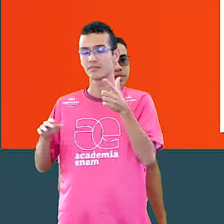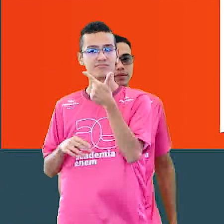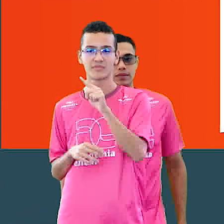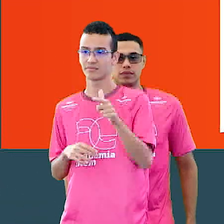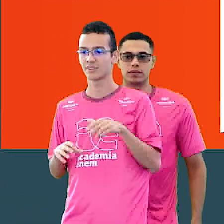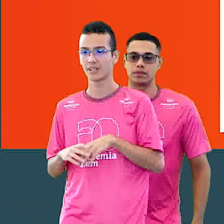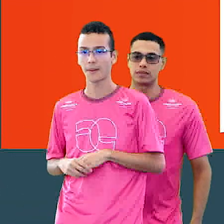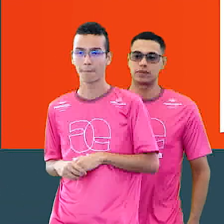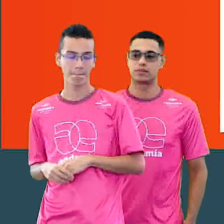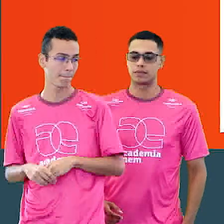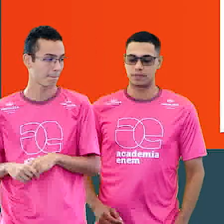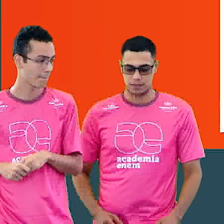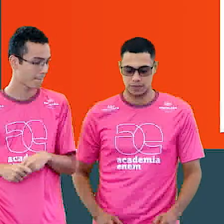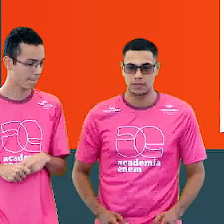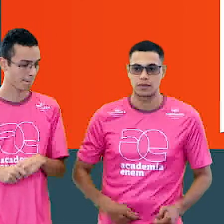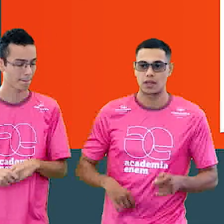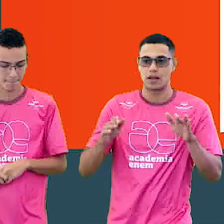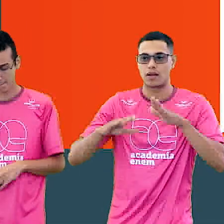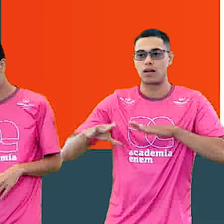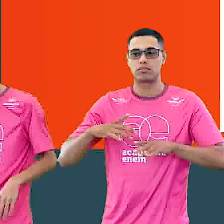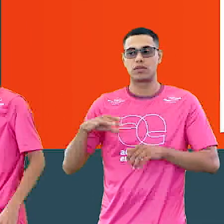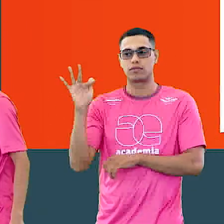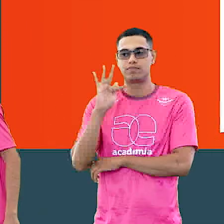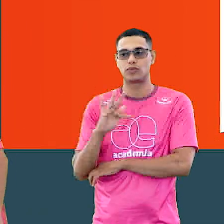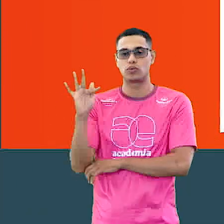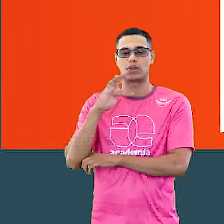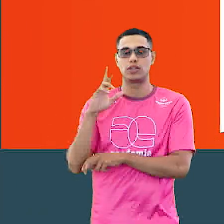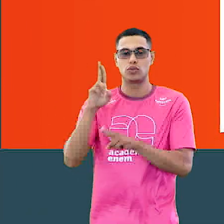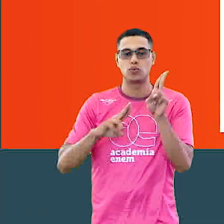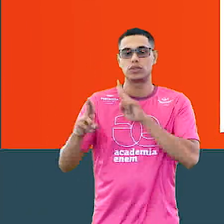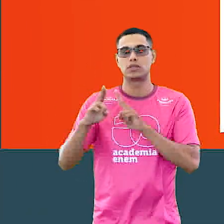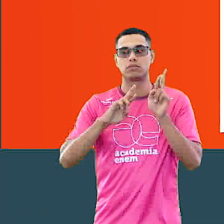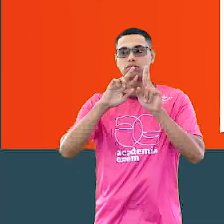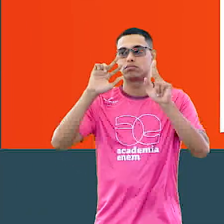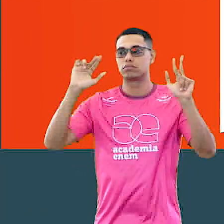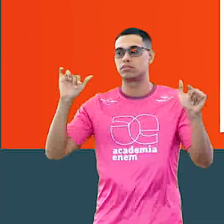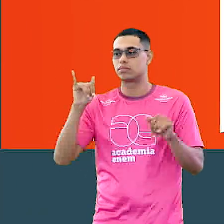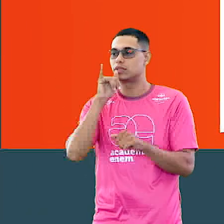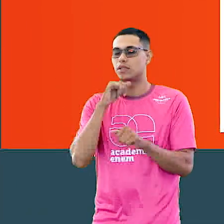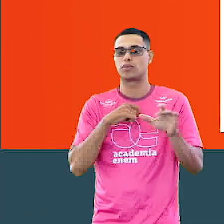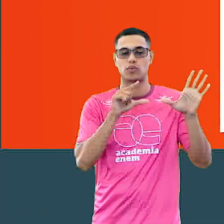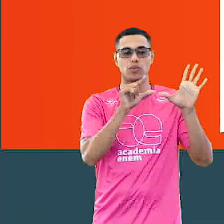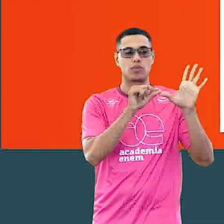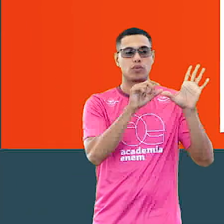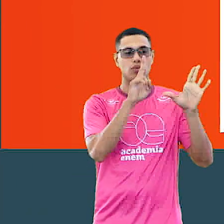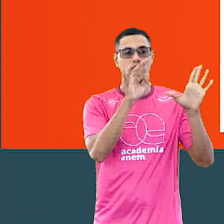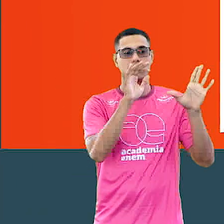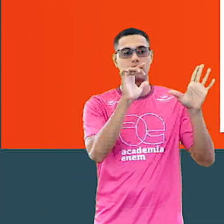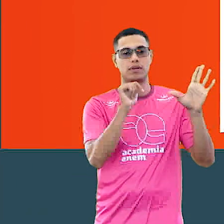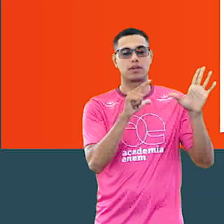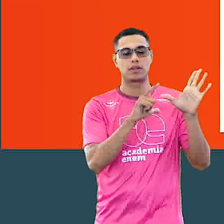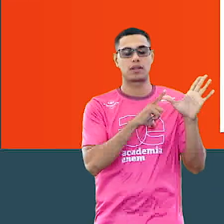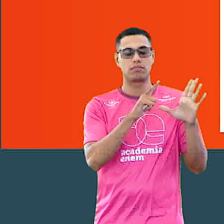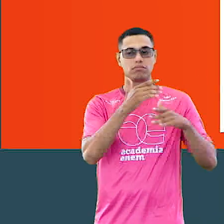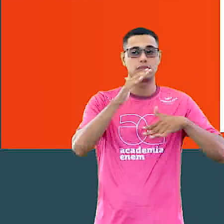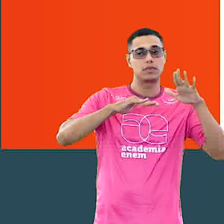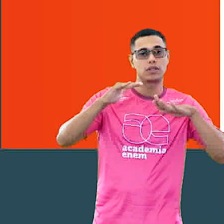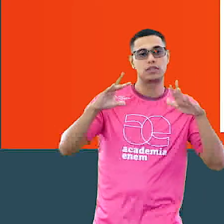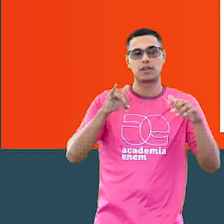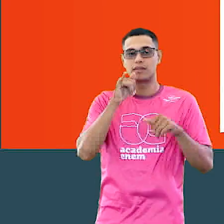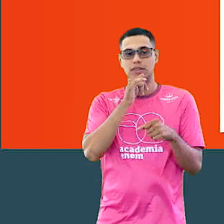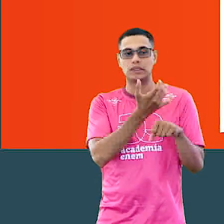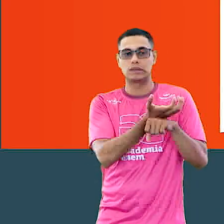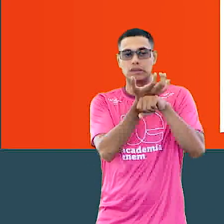usam pesos diferentes dependendo da área. Por exemplo, o UFCA. O UFCA tem pesos diferentes.